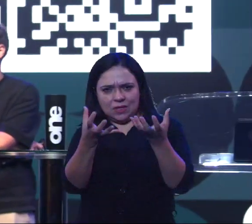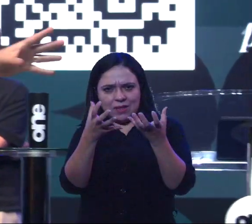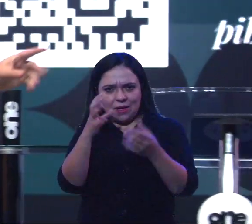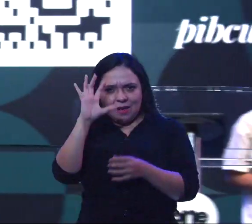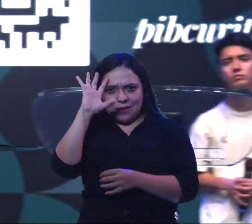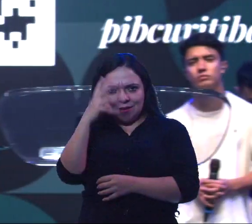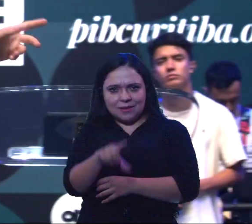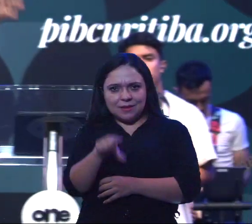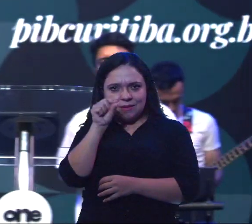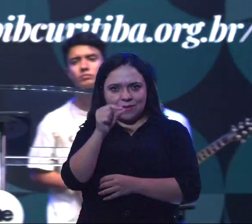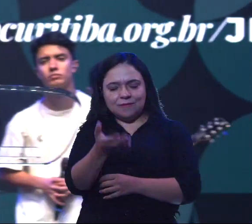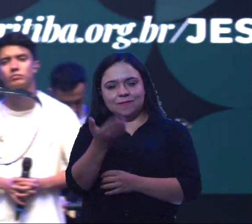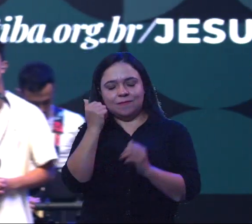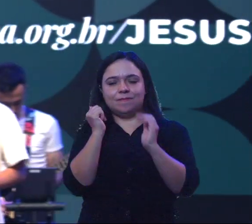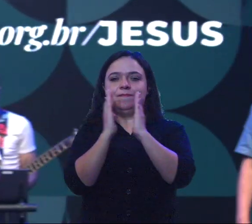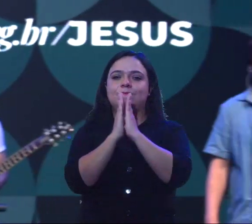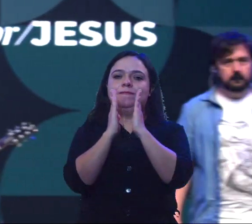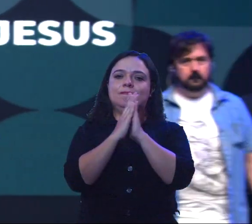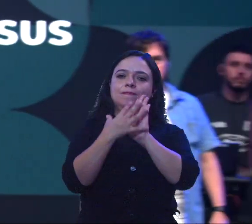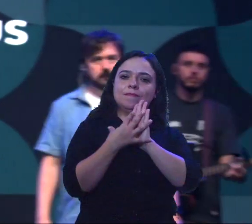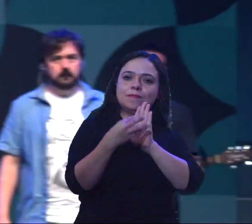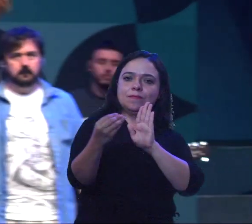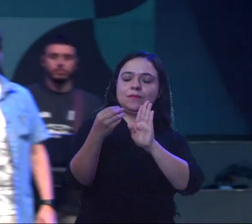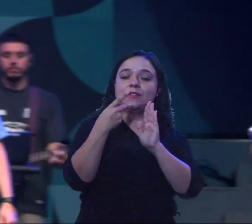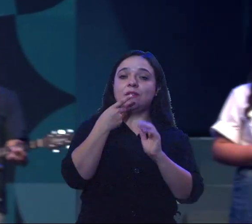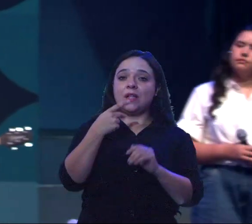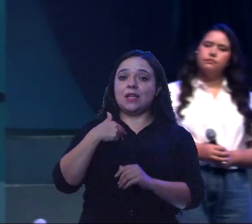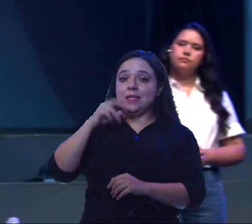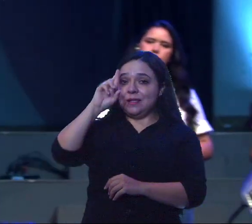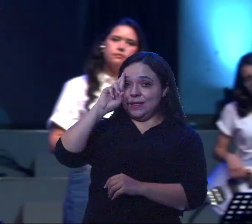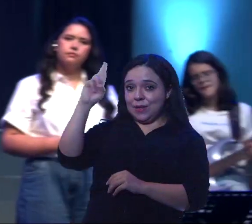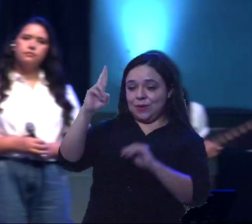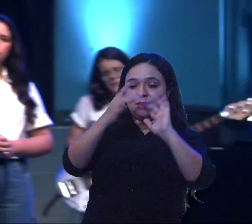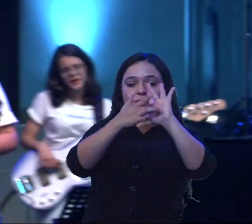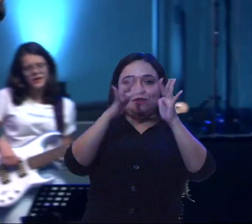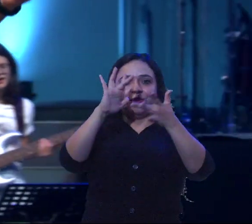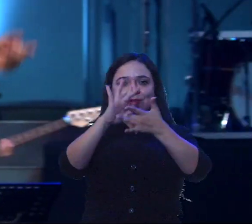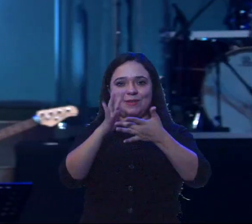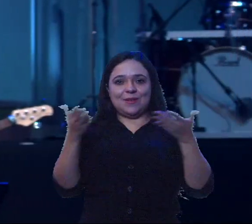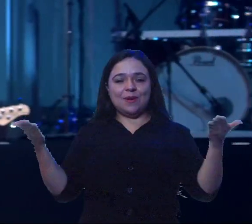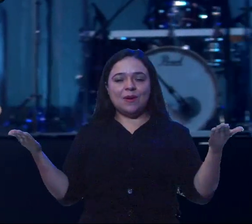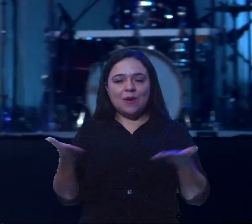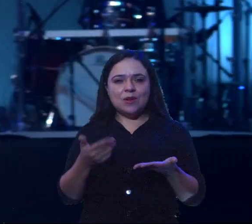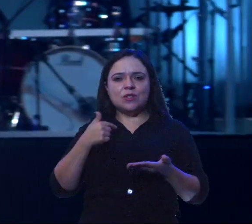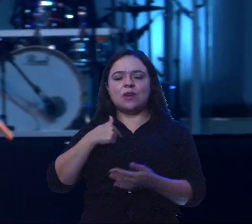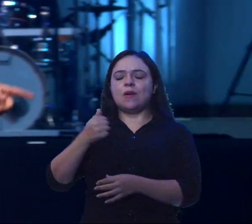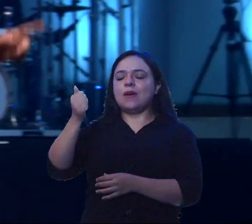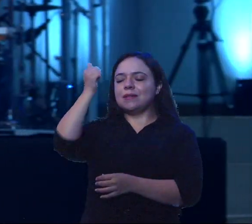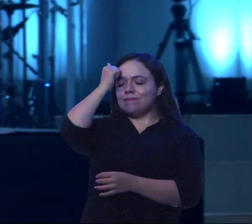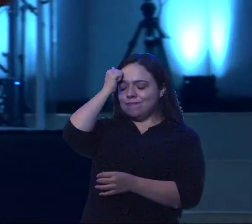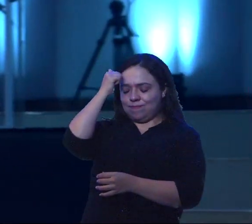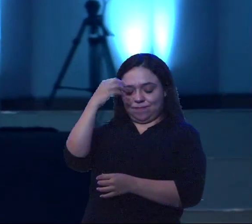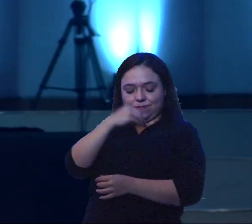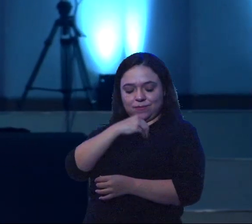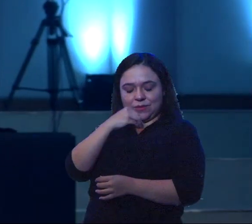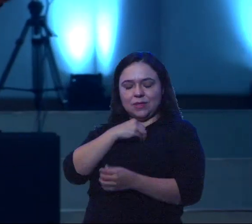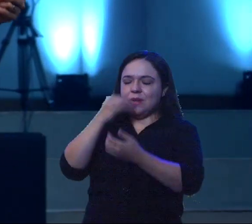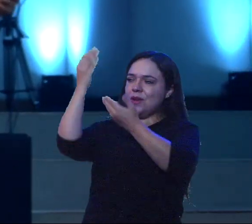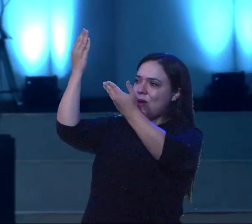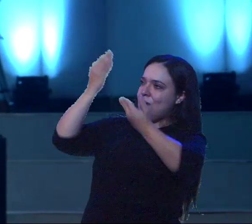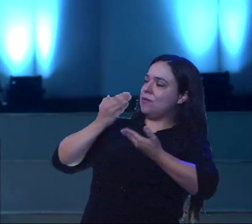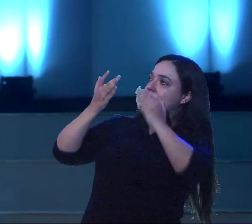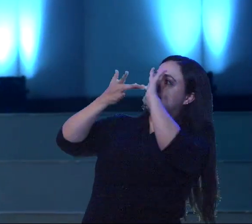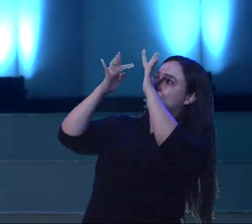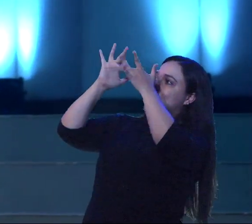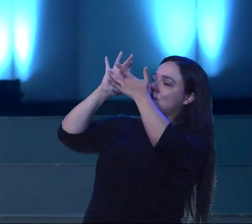você no seu lugar a fazer uma oração junto comigo, dizendo assim: Senhor Jesus, hoje eu me arrependo pelos meus pecados, e eu convido a Jesus para ser o